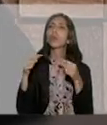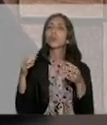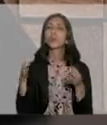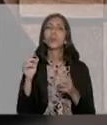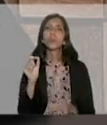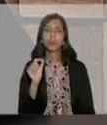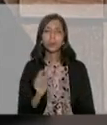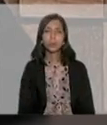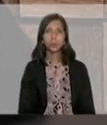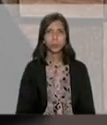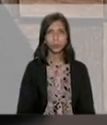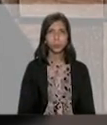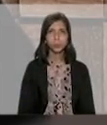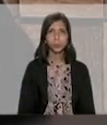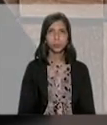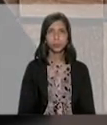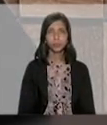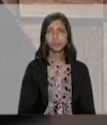onde?